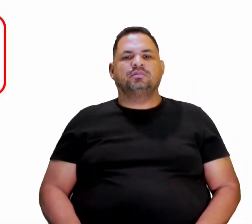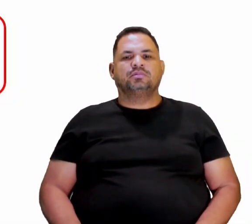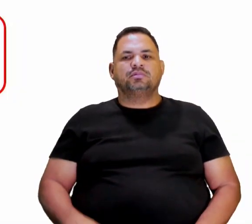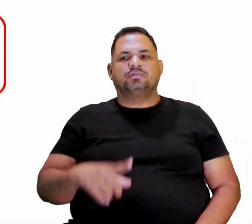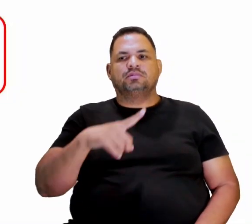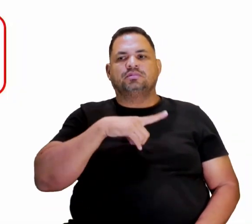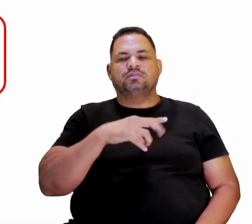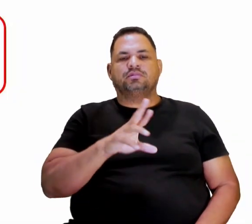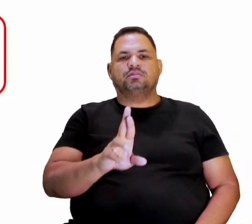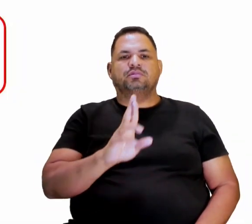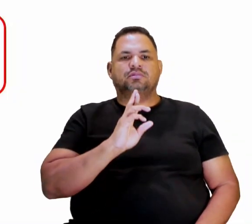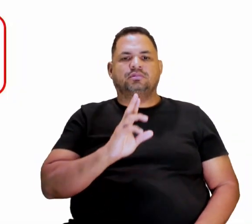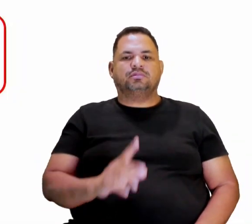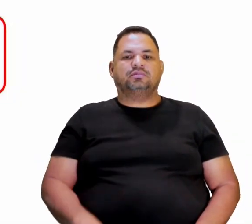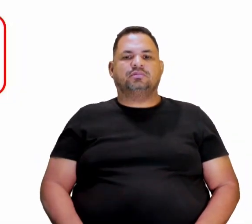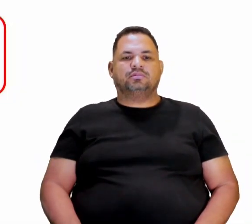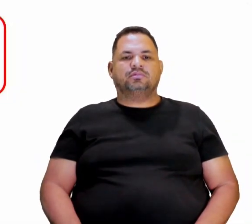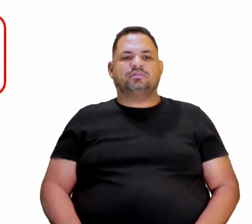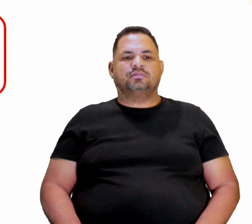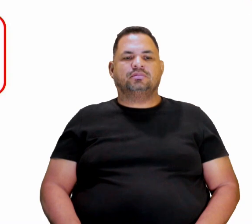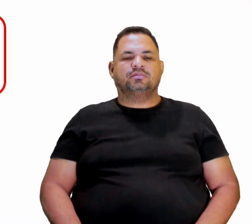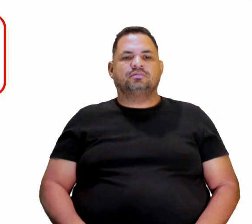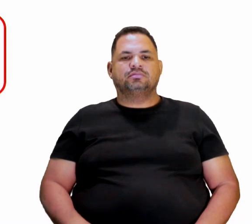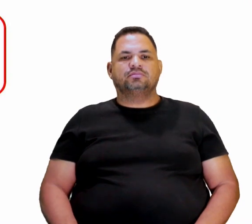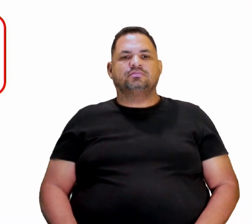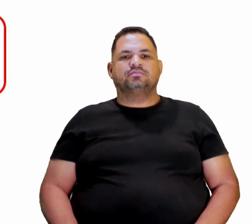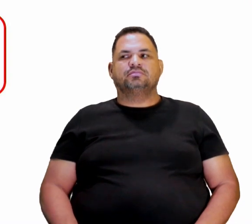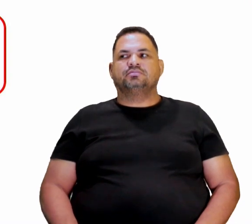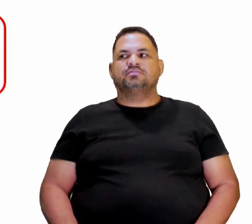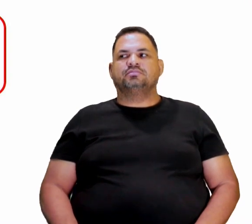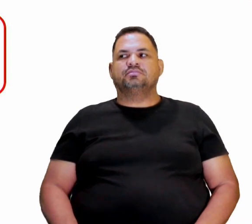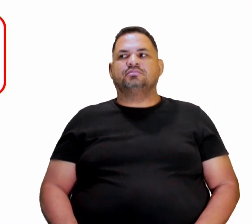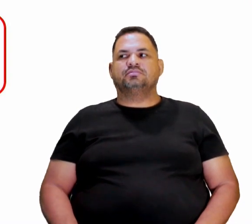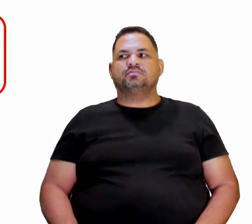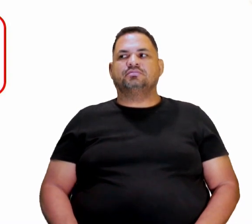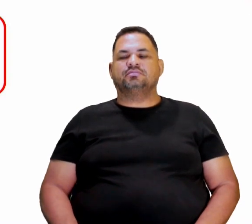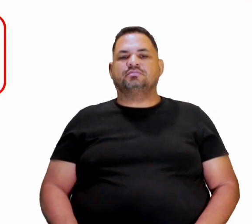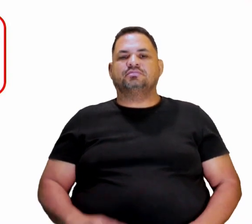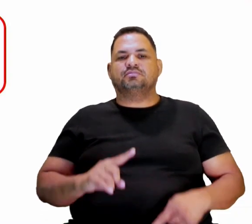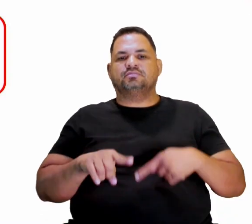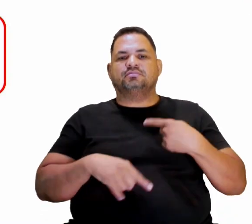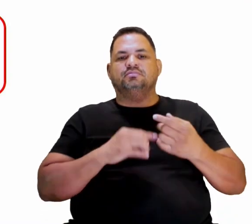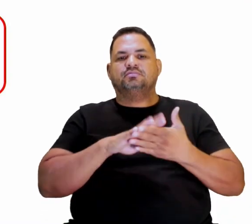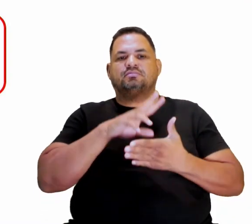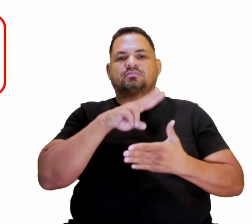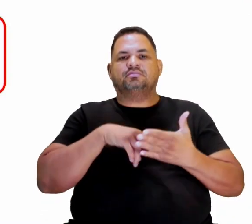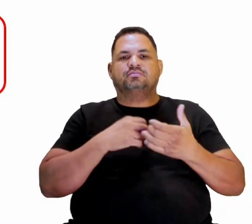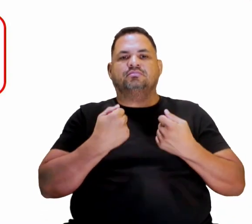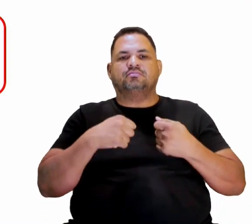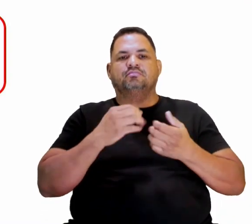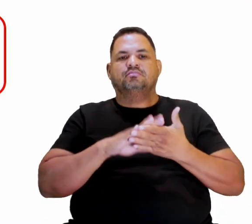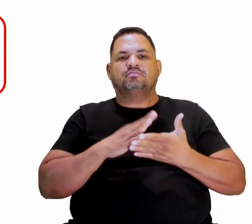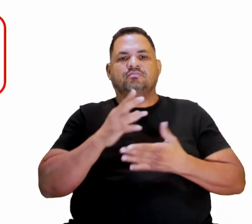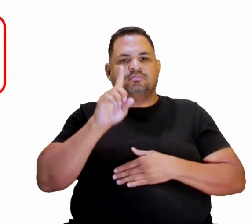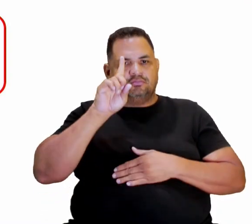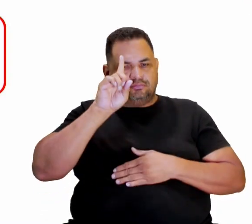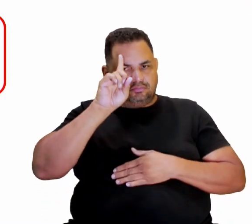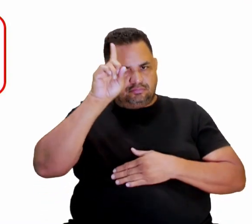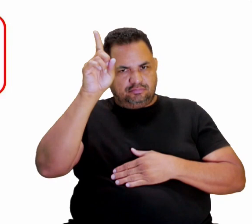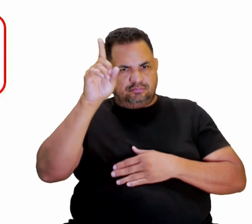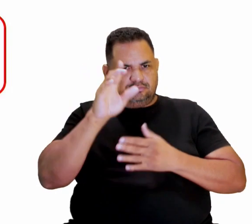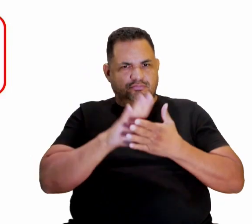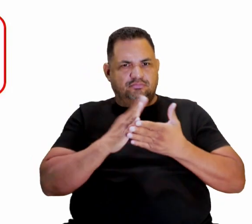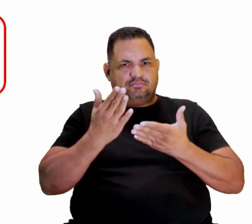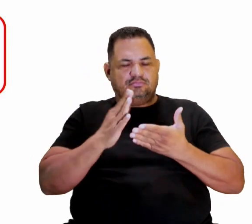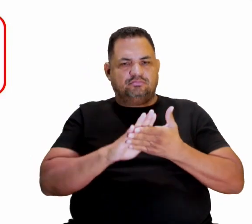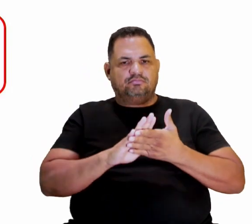tem até resposta. Olha só que doideira, já tem até resposta. Após a leitura do texto, podemos inferir que a ideia central é faltou